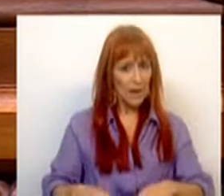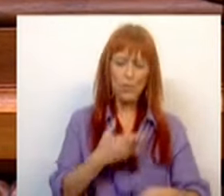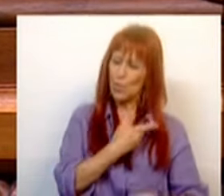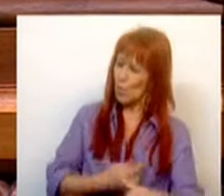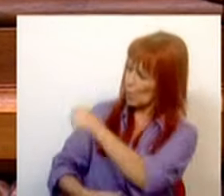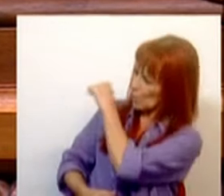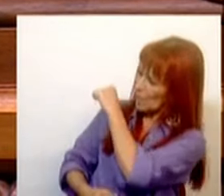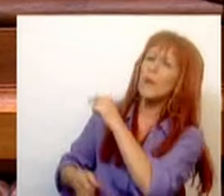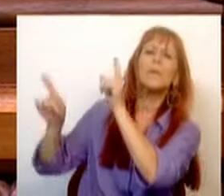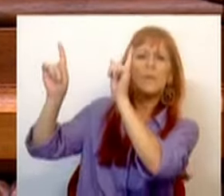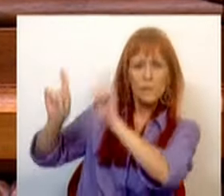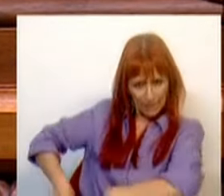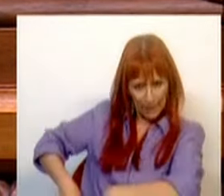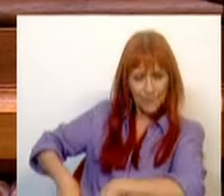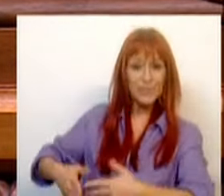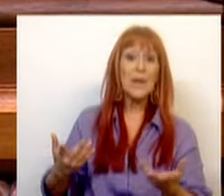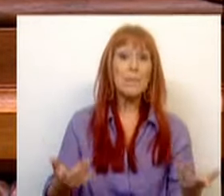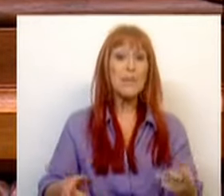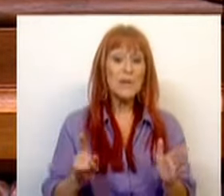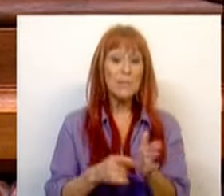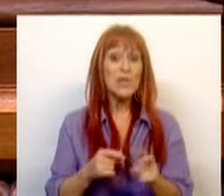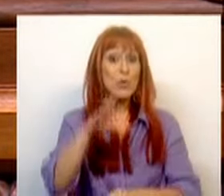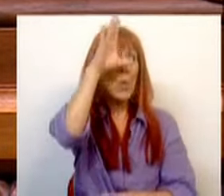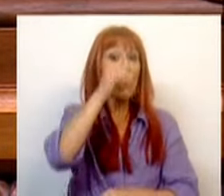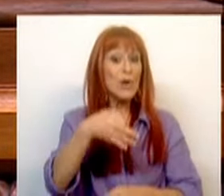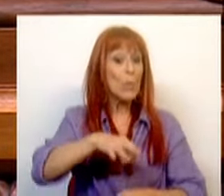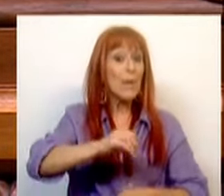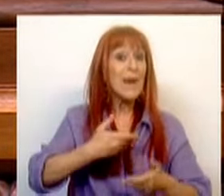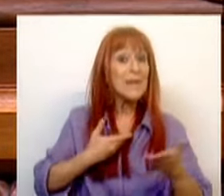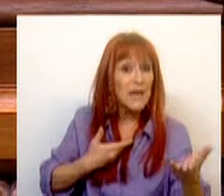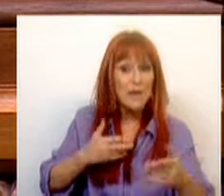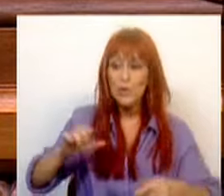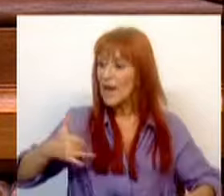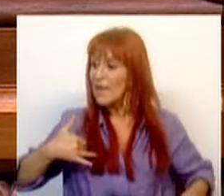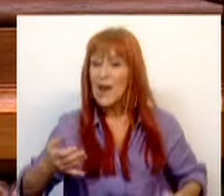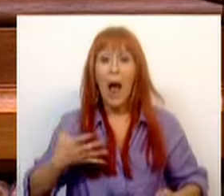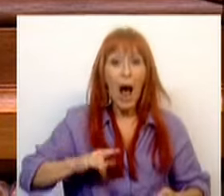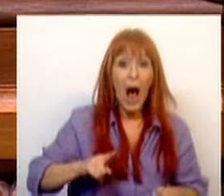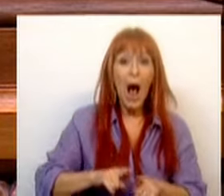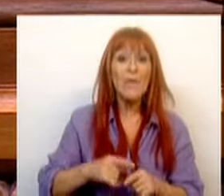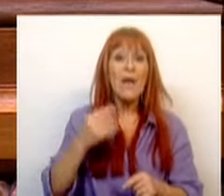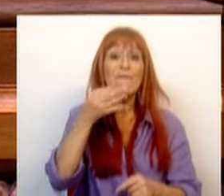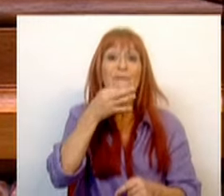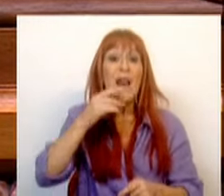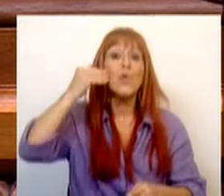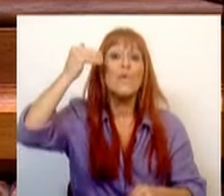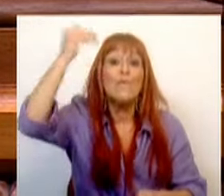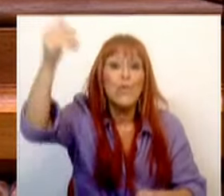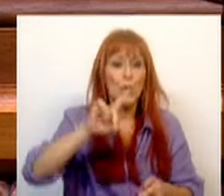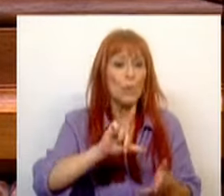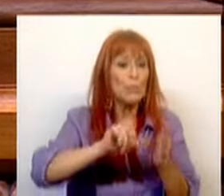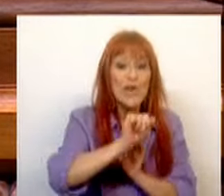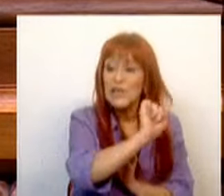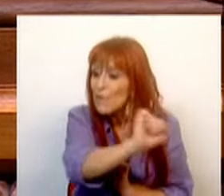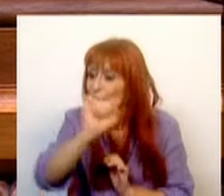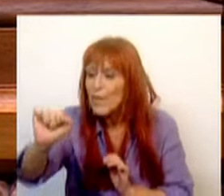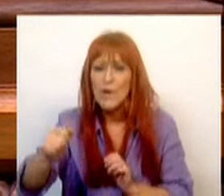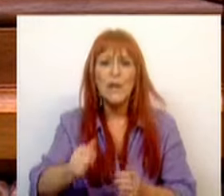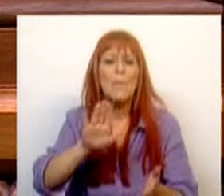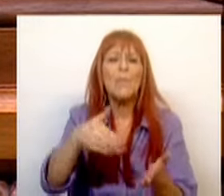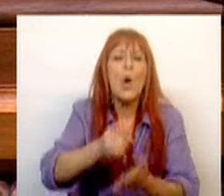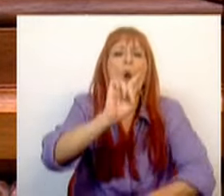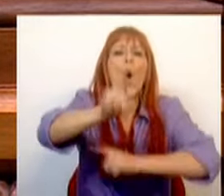passado, também. Mas é preciso que o Governo e o PSD e o CDS queiram falar do futuro, dos seus projetos, do que vão